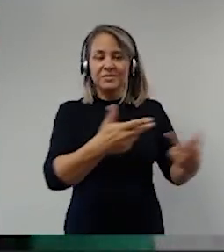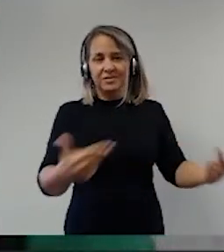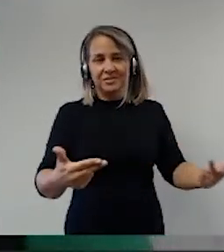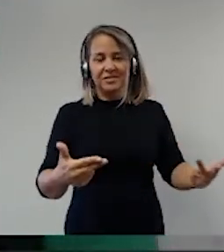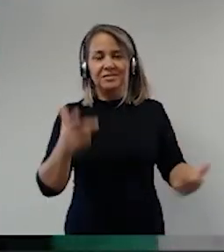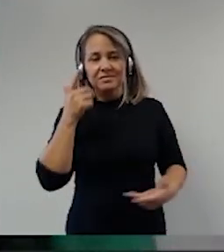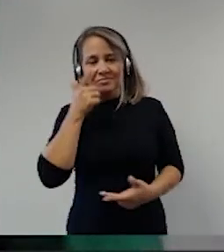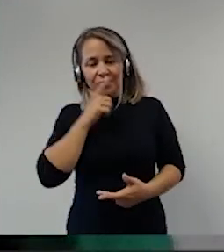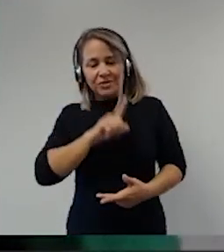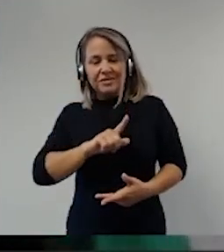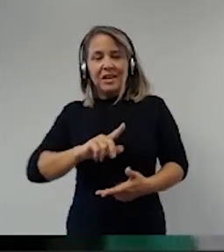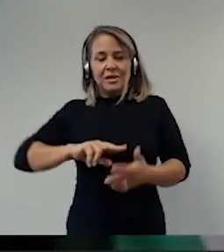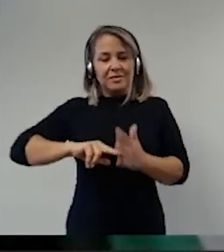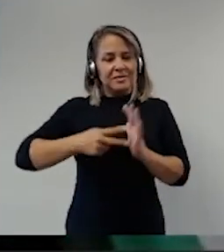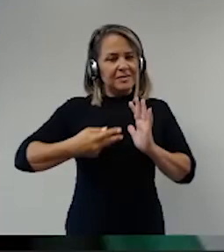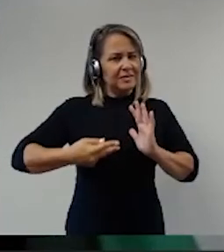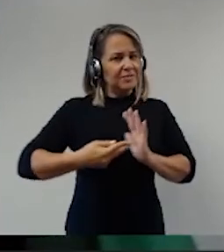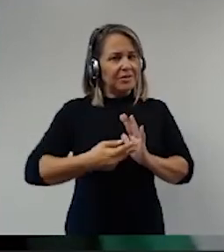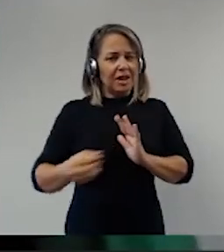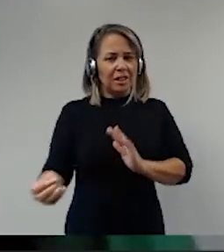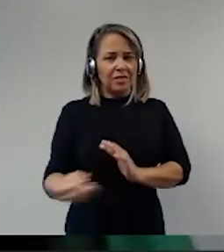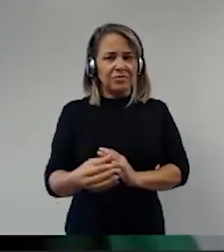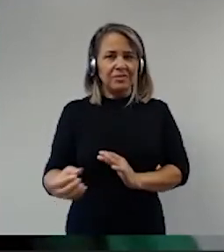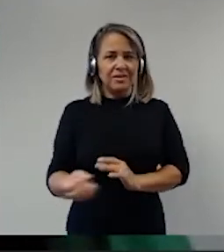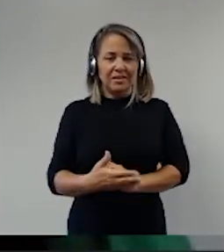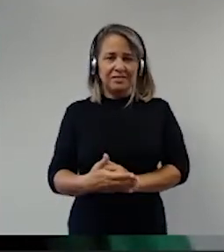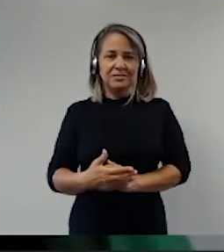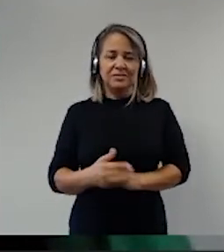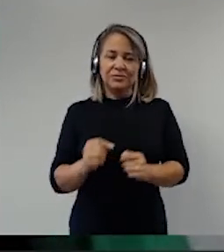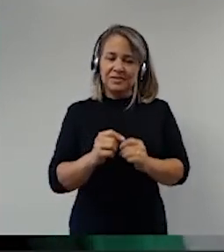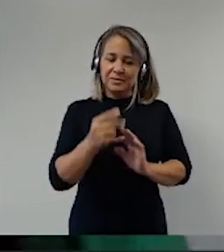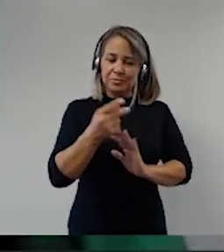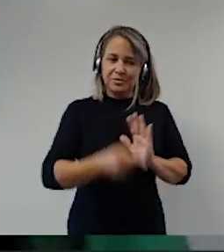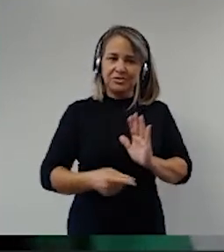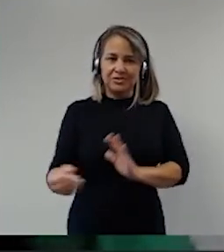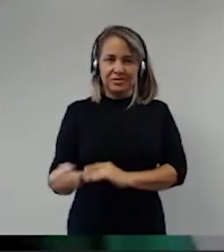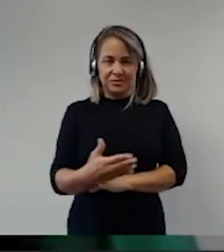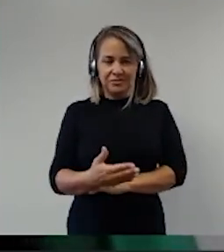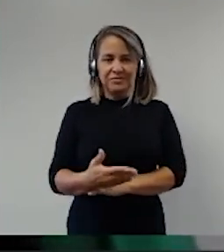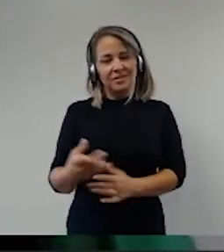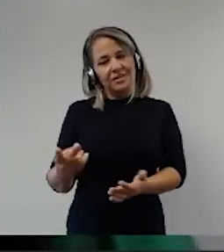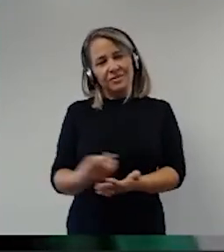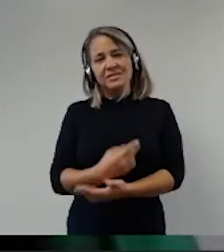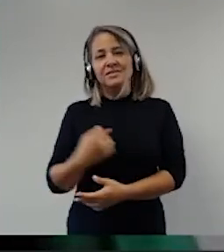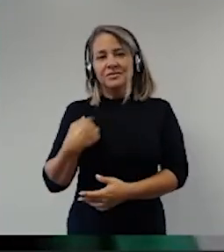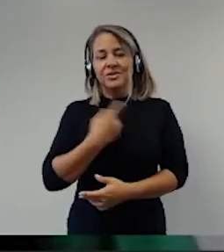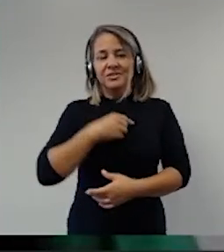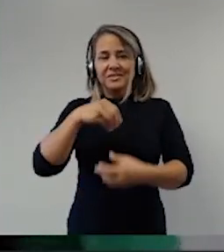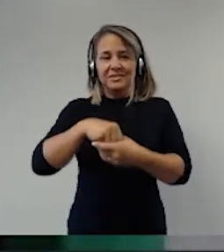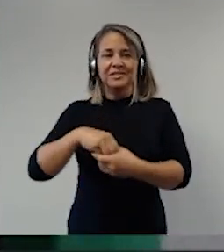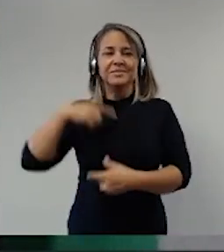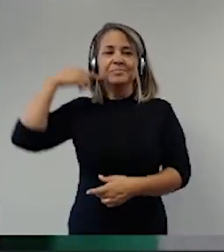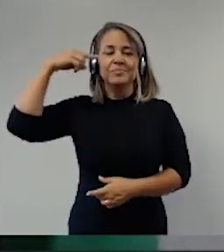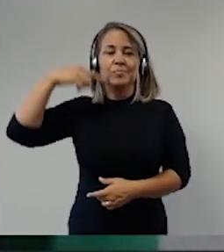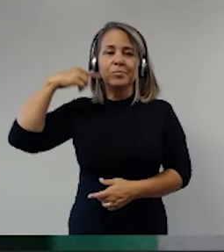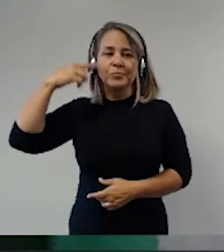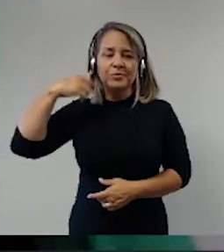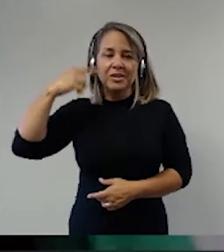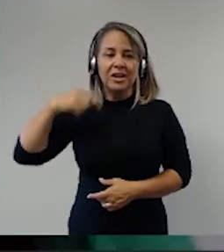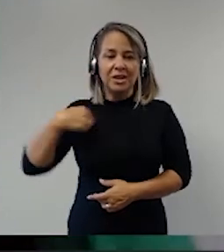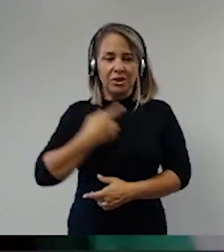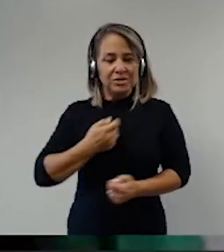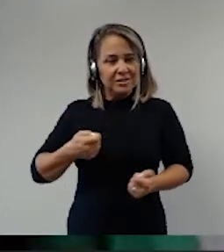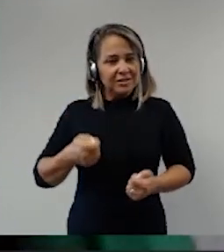gente consegue ressignificar e começar um projeto novo que há muito tempo a gente queria fazer. Isso vem acontecendo na advocacia. E a gente vem